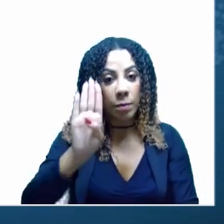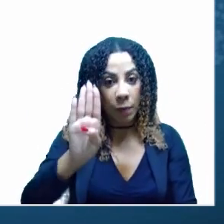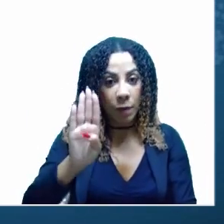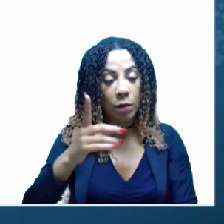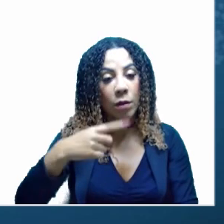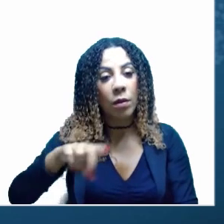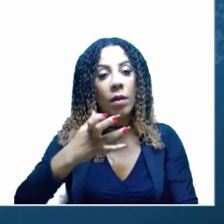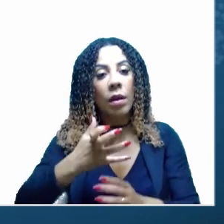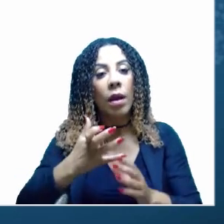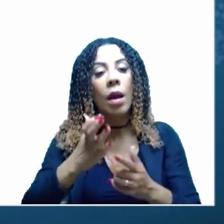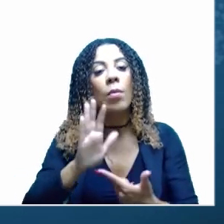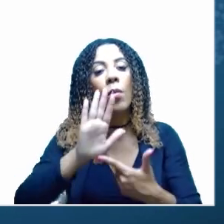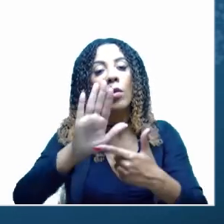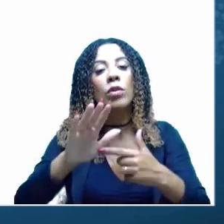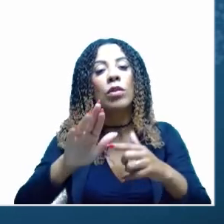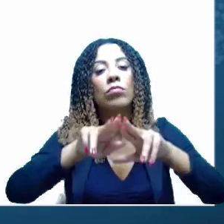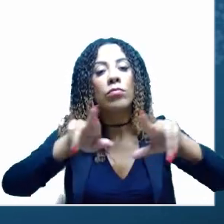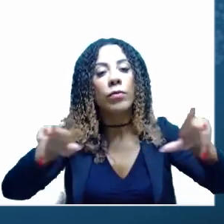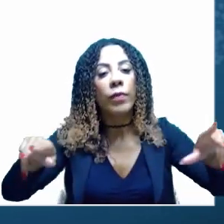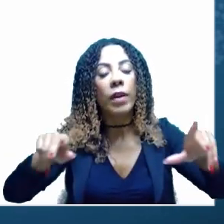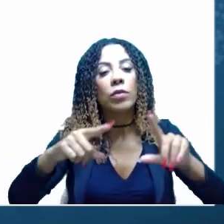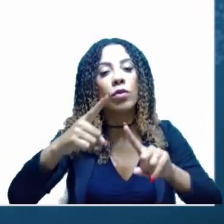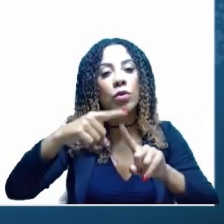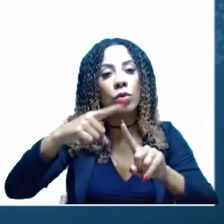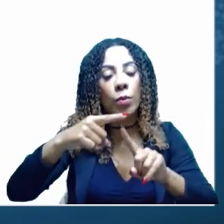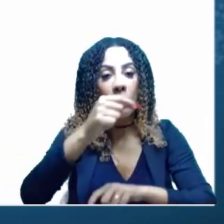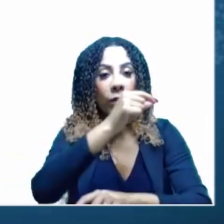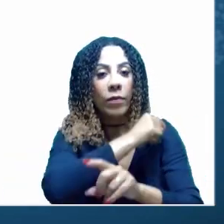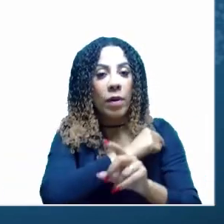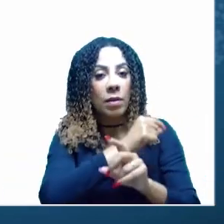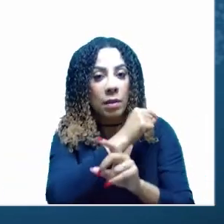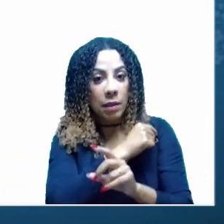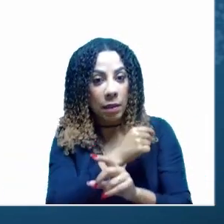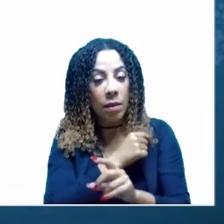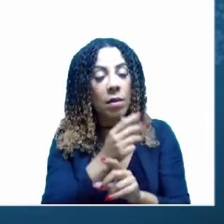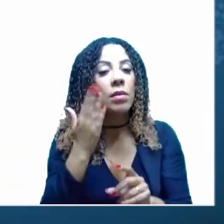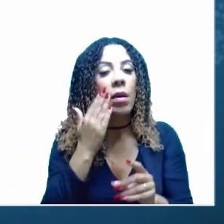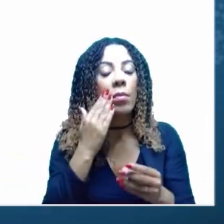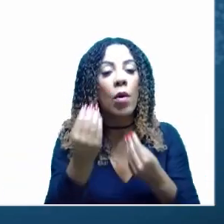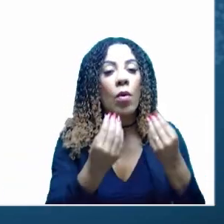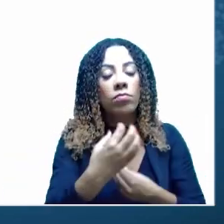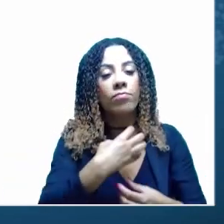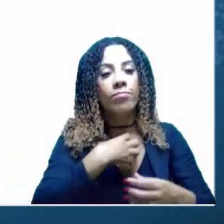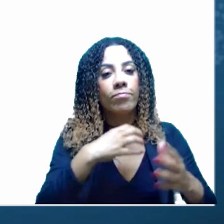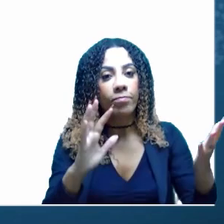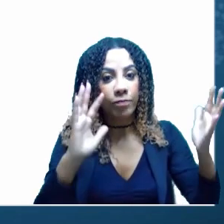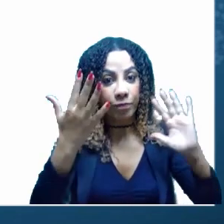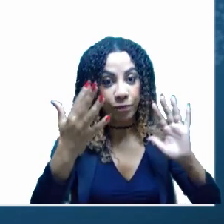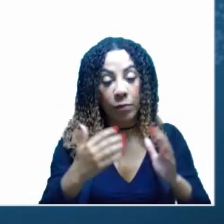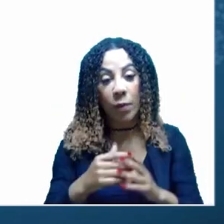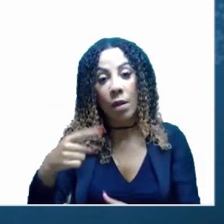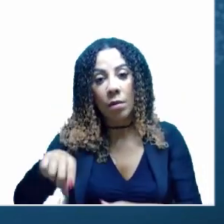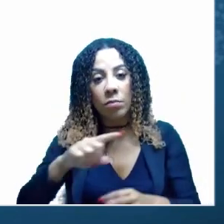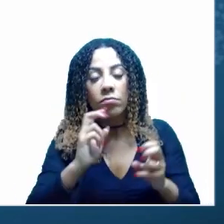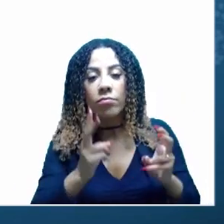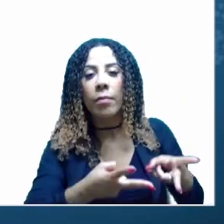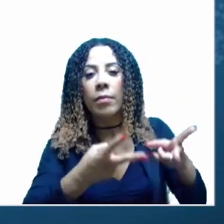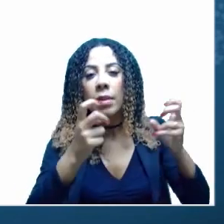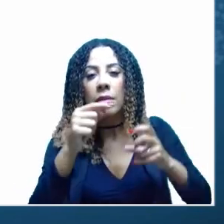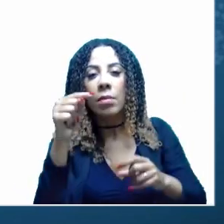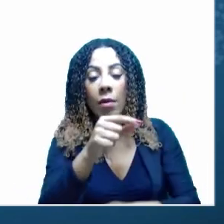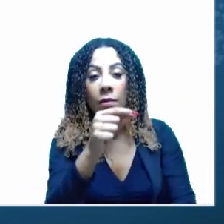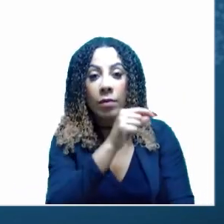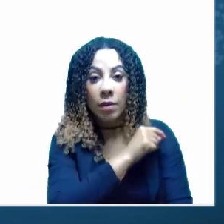de vacina e avaliar a quantidade desses efeitos. E podemos observar que a vacina da AstraZeneca e da